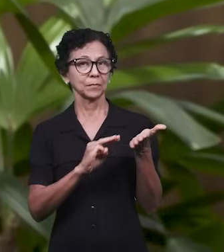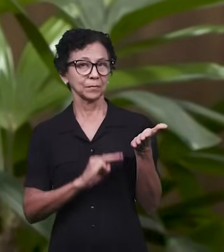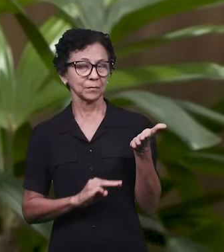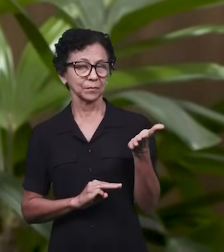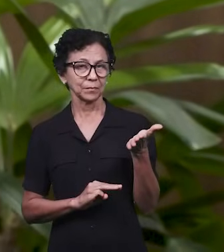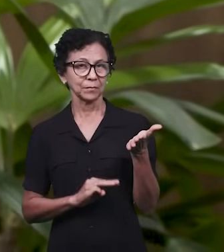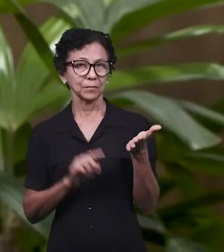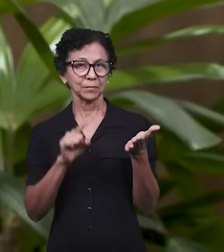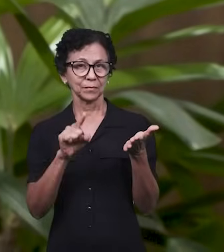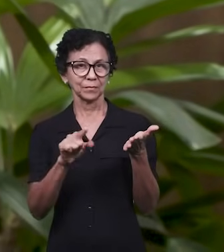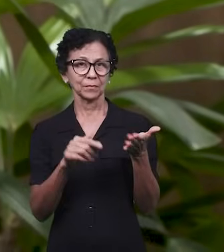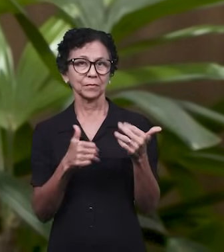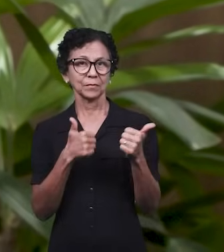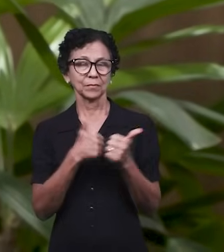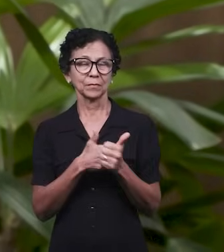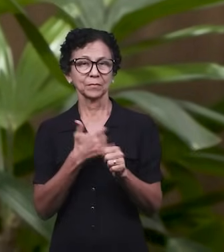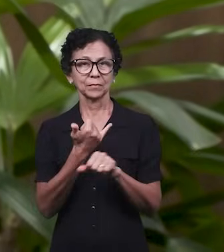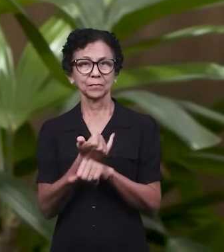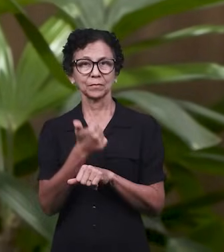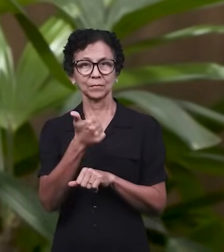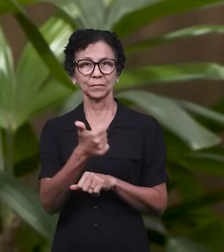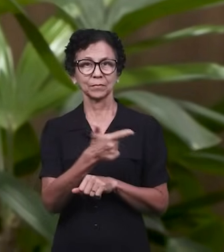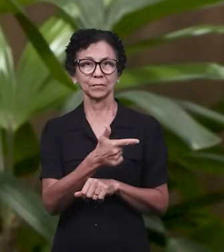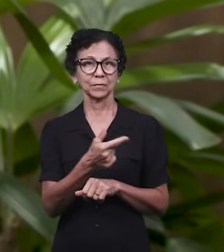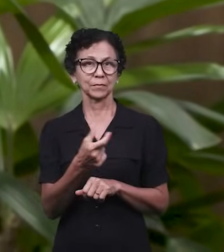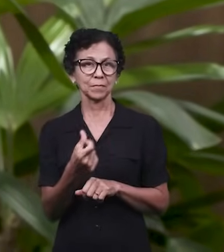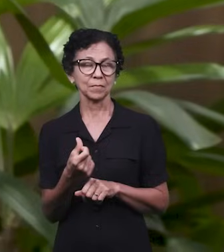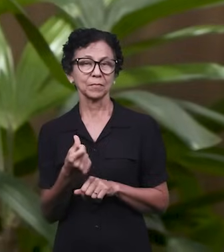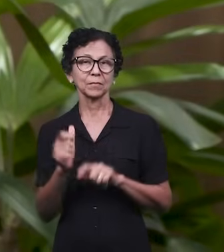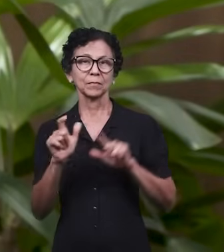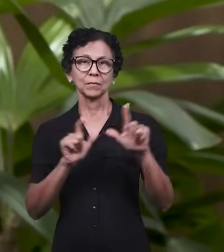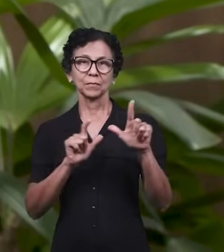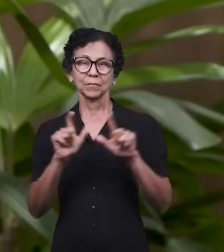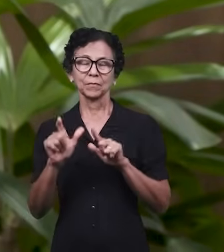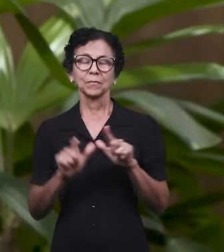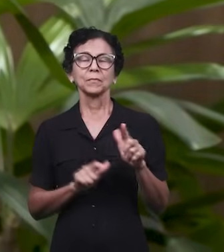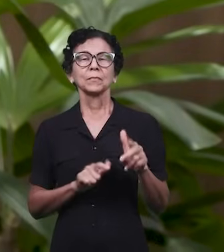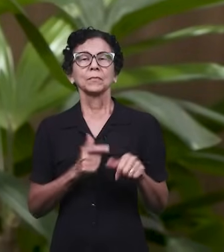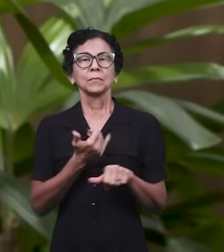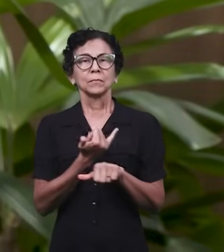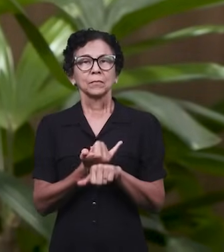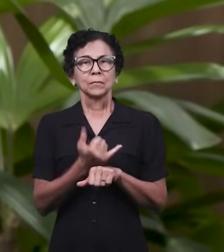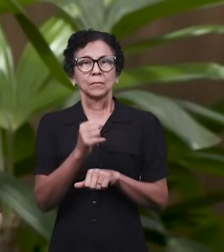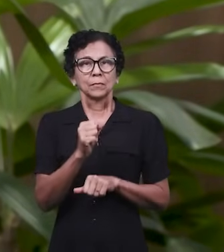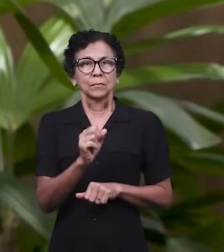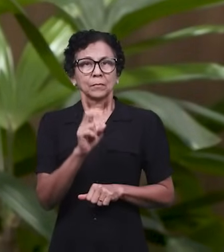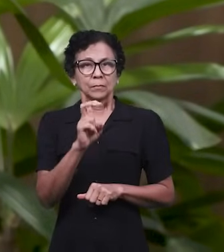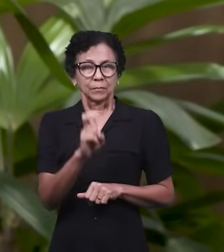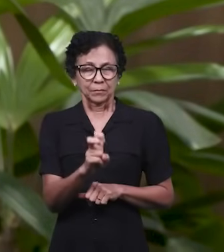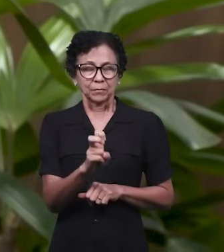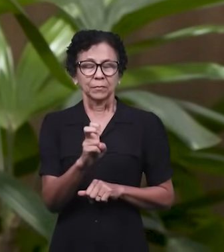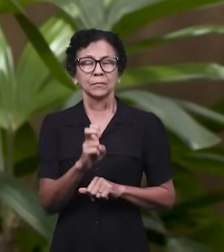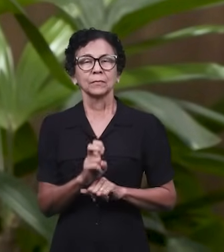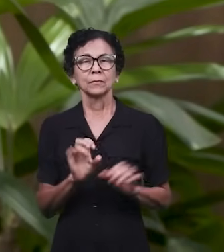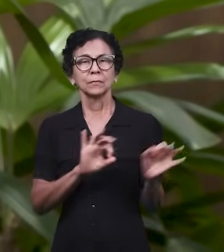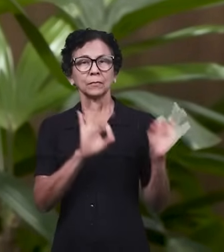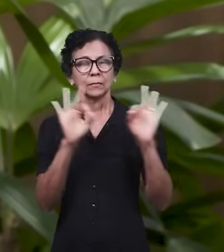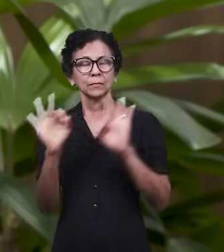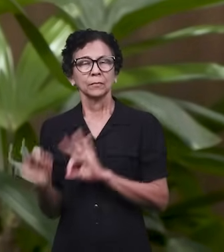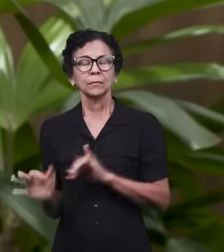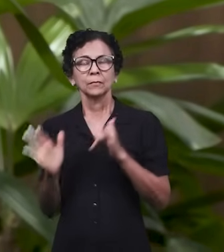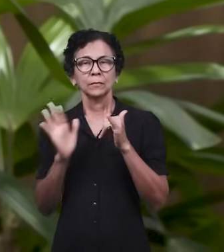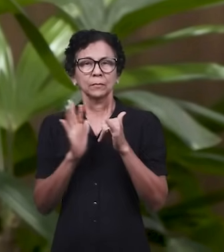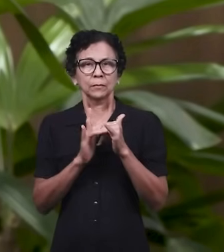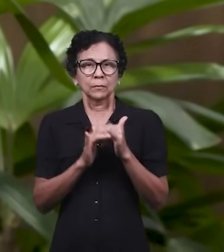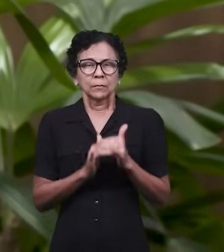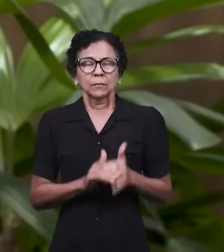nos acompanha pelo canal 126 da TV, pelo canal 85 da Sky, ou se está assistindo pelo YouTube, não